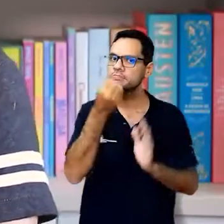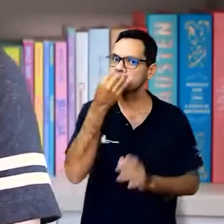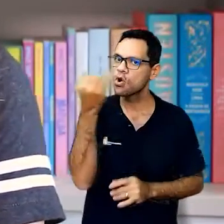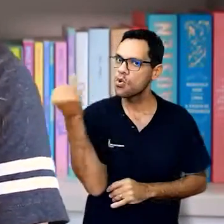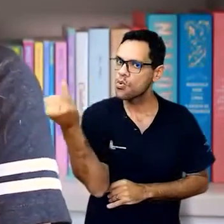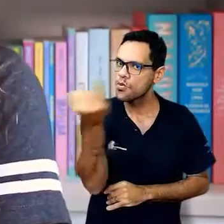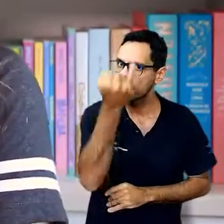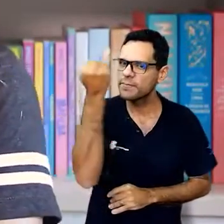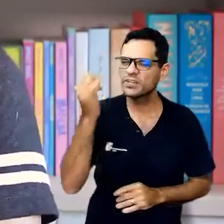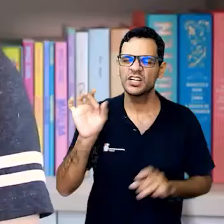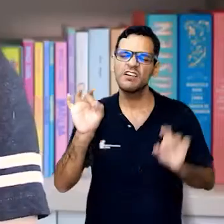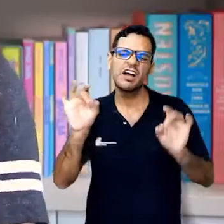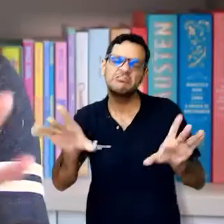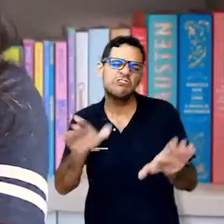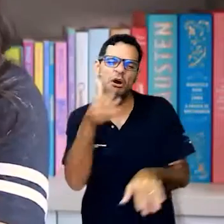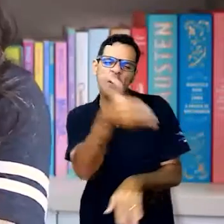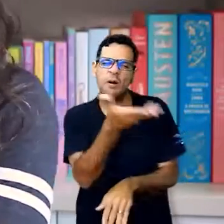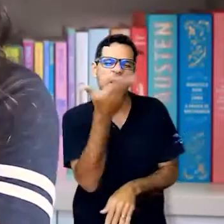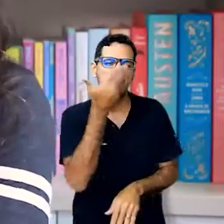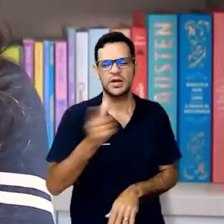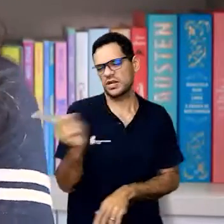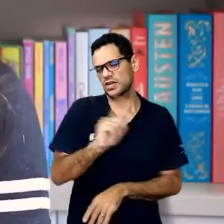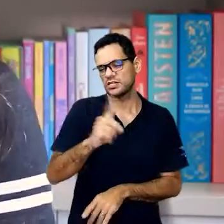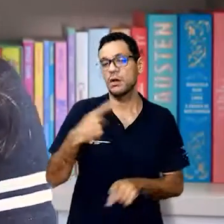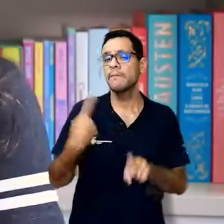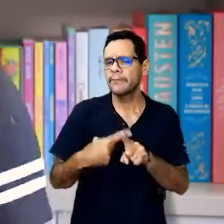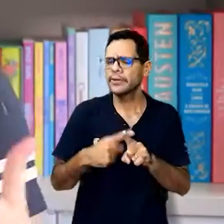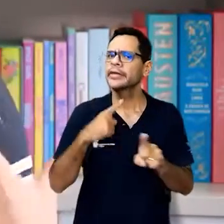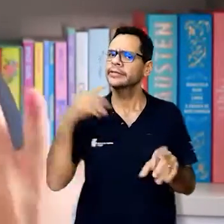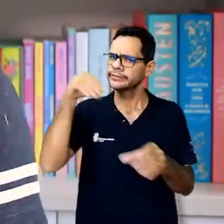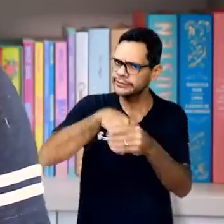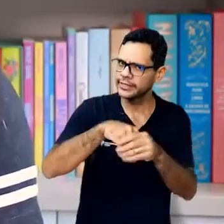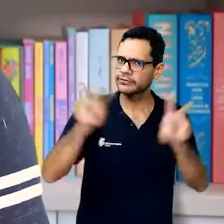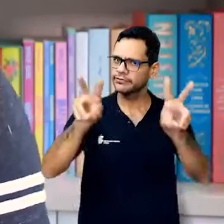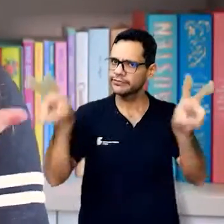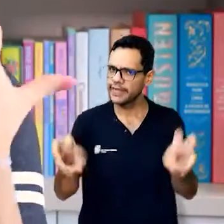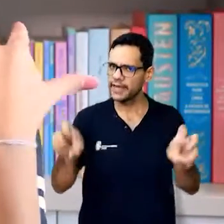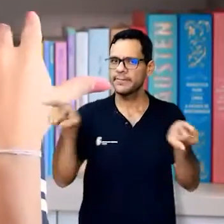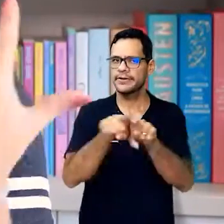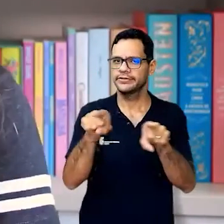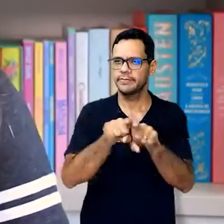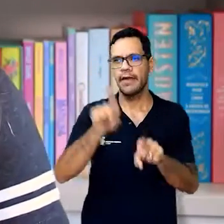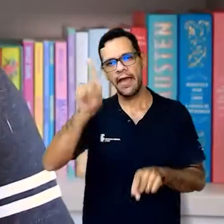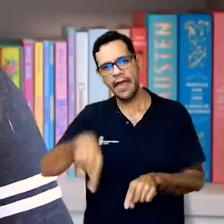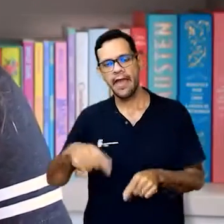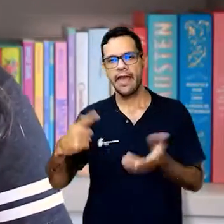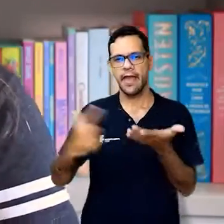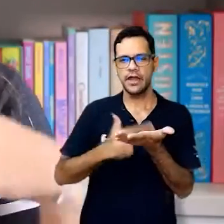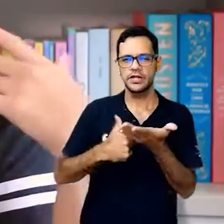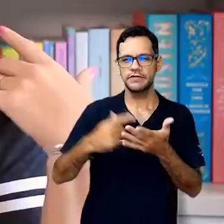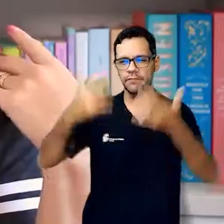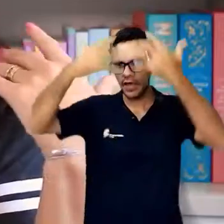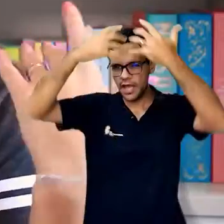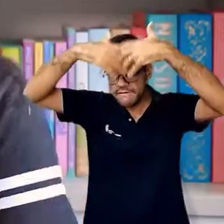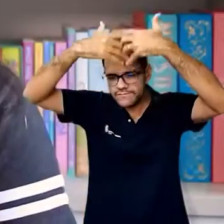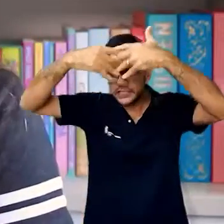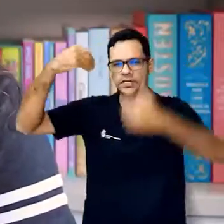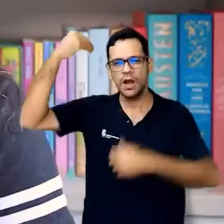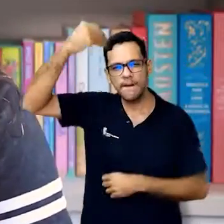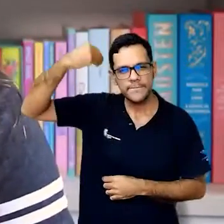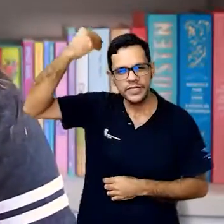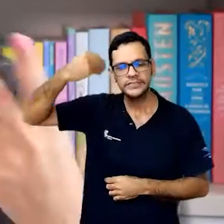gênero muito relevante, que não tem nada de, tipo, só pra criança, sabe? Que na realidade tem sim temáticas muito importantes também, que são livros